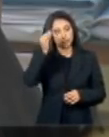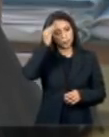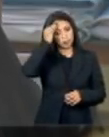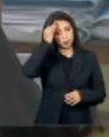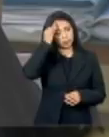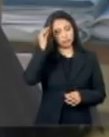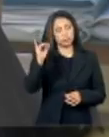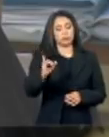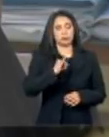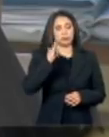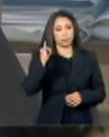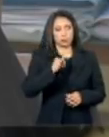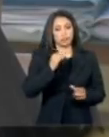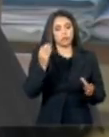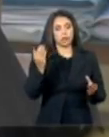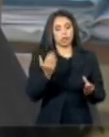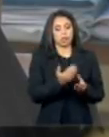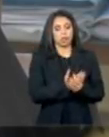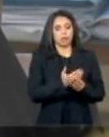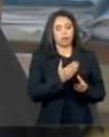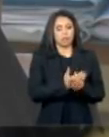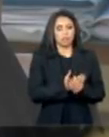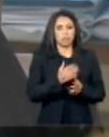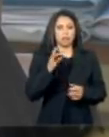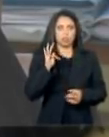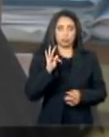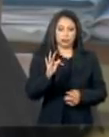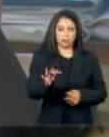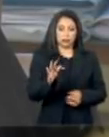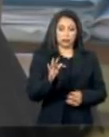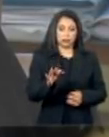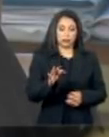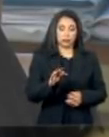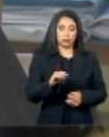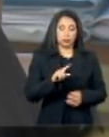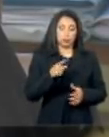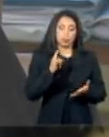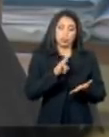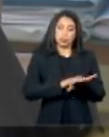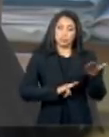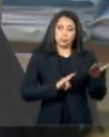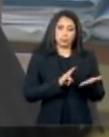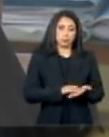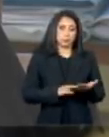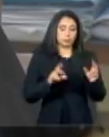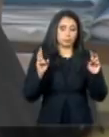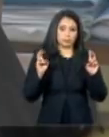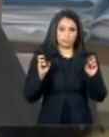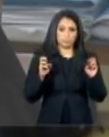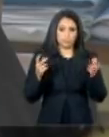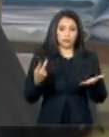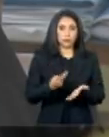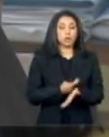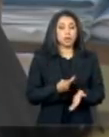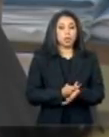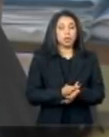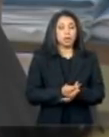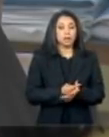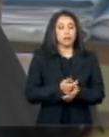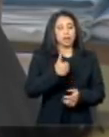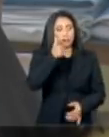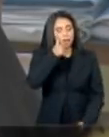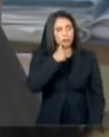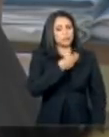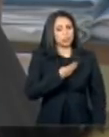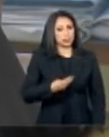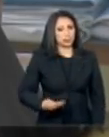mas do mérito deixou de reafirmar justo nesse domínio só matei na ocasião a ministra ellen gracie fez